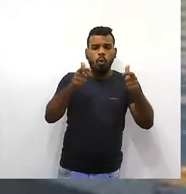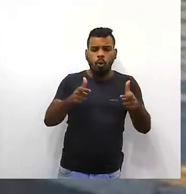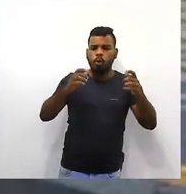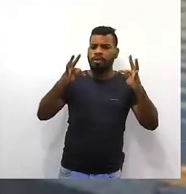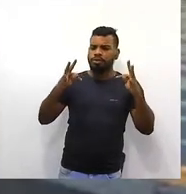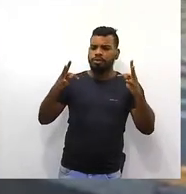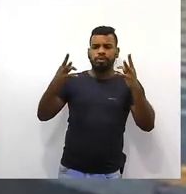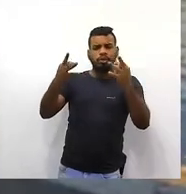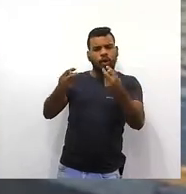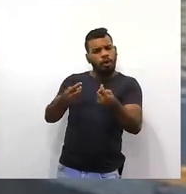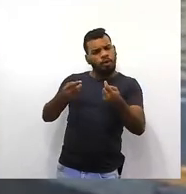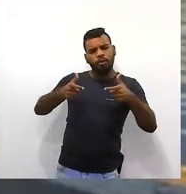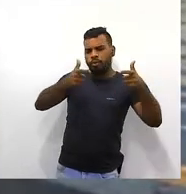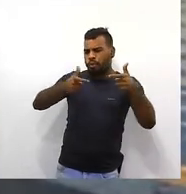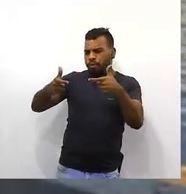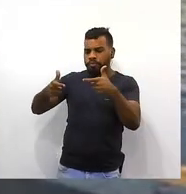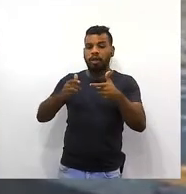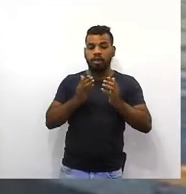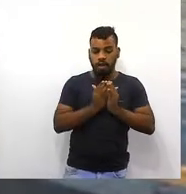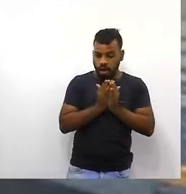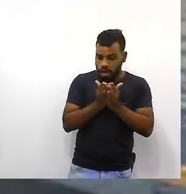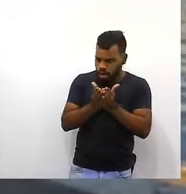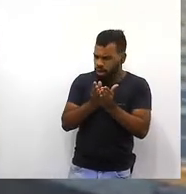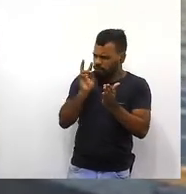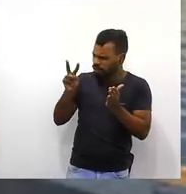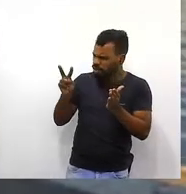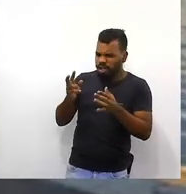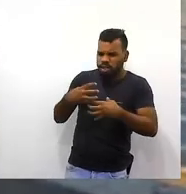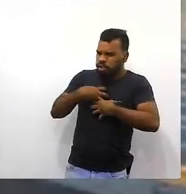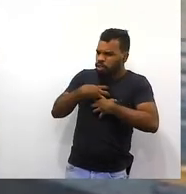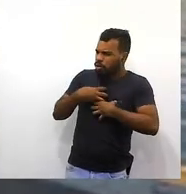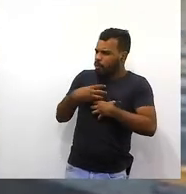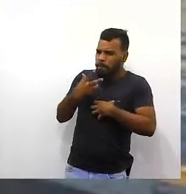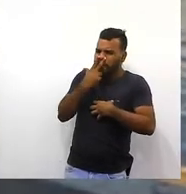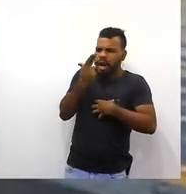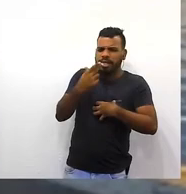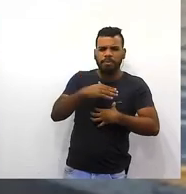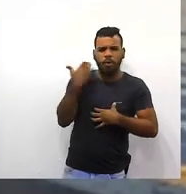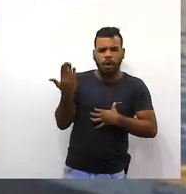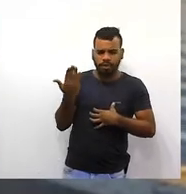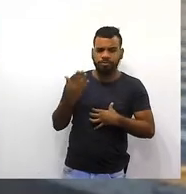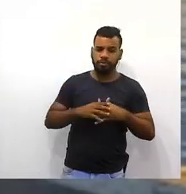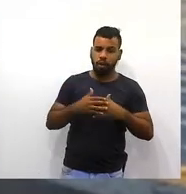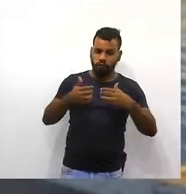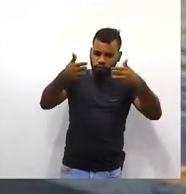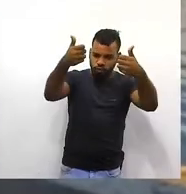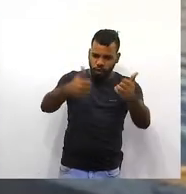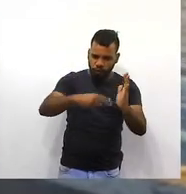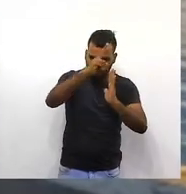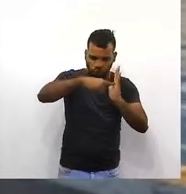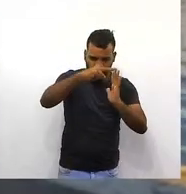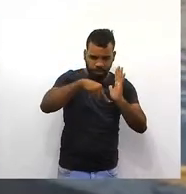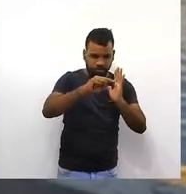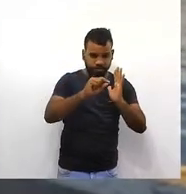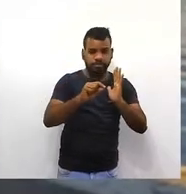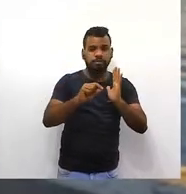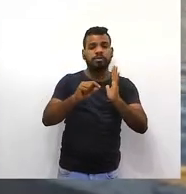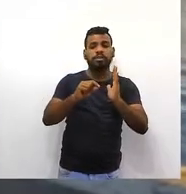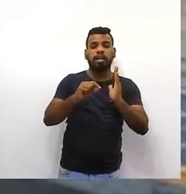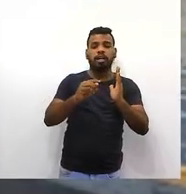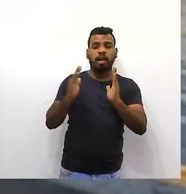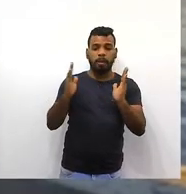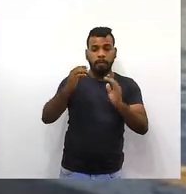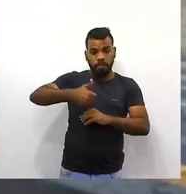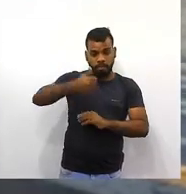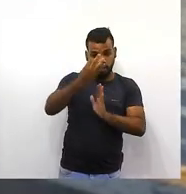Severino retirante para, ele se depara com a morte. Eu vou ler um fragmento de Morte e Vida Severina para vocês, que é a primeira parte do